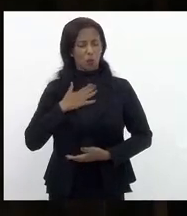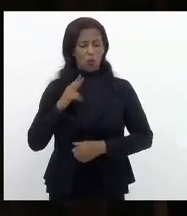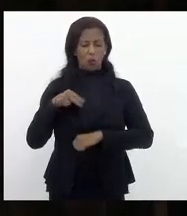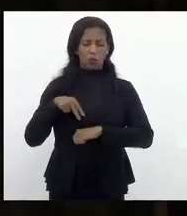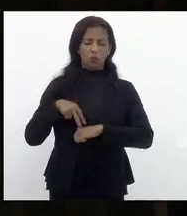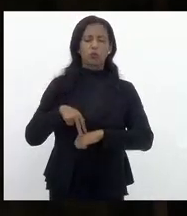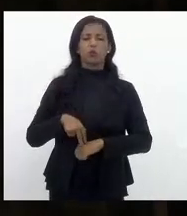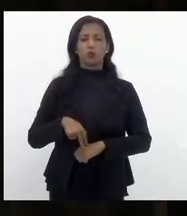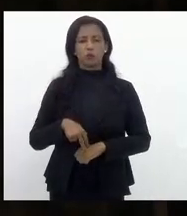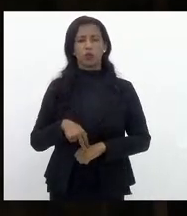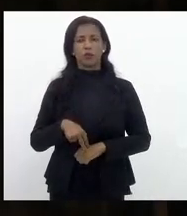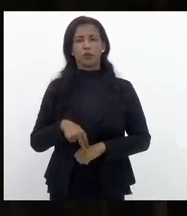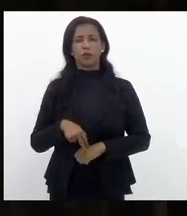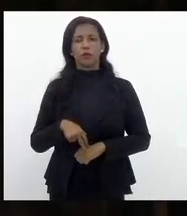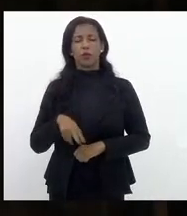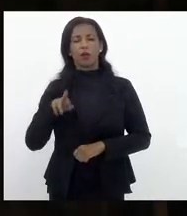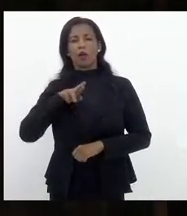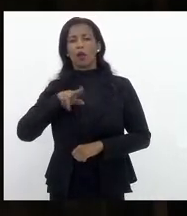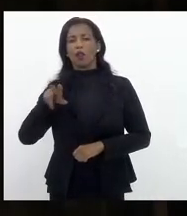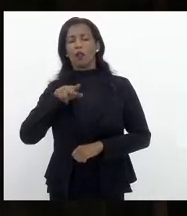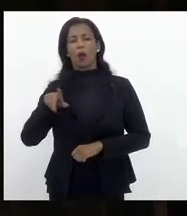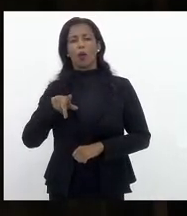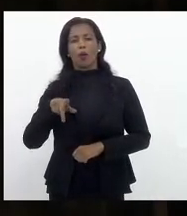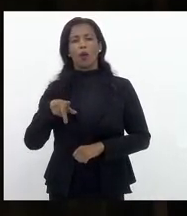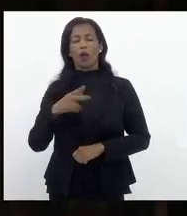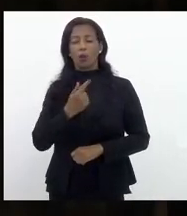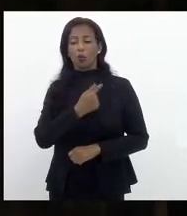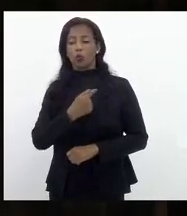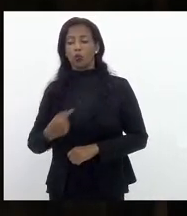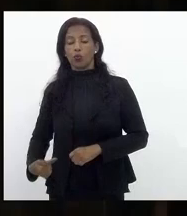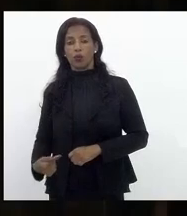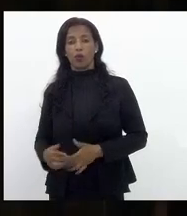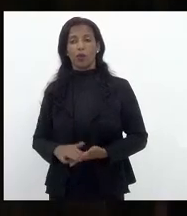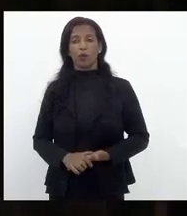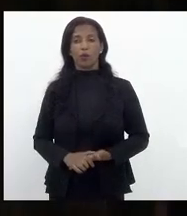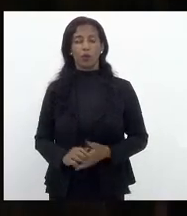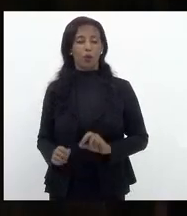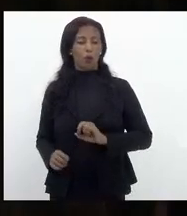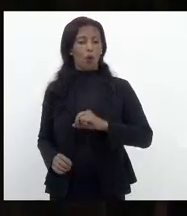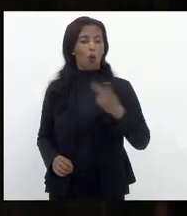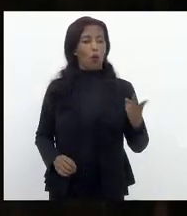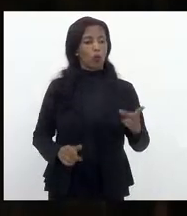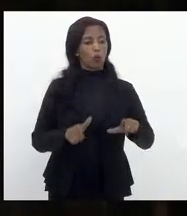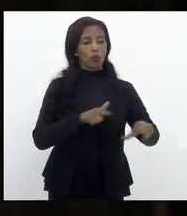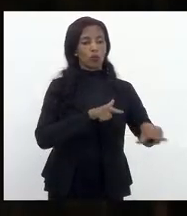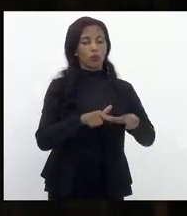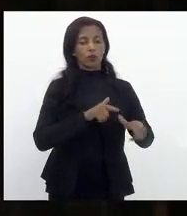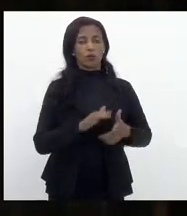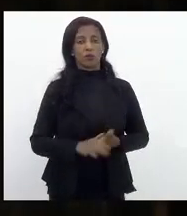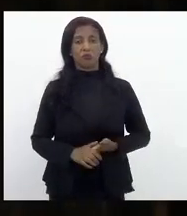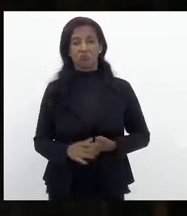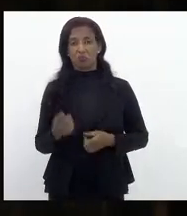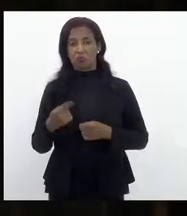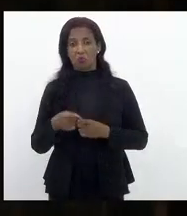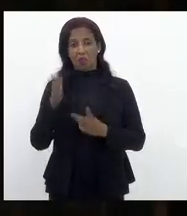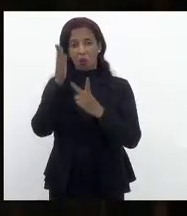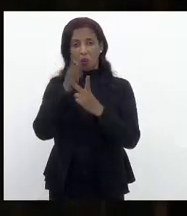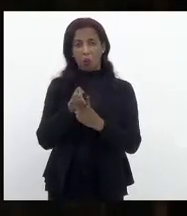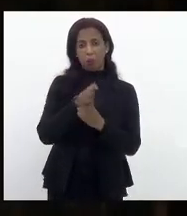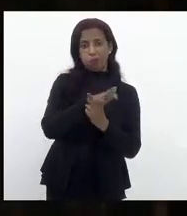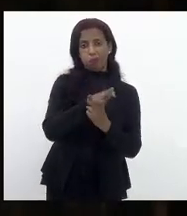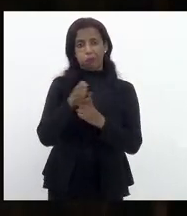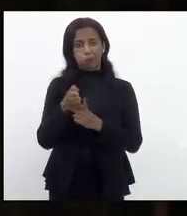posicionamento não será em prol do governo ou do Servidor porque essa dicotomia